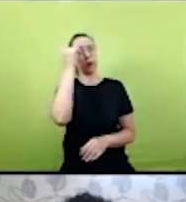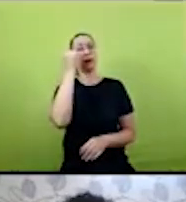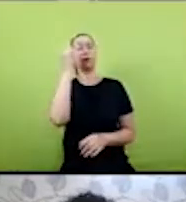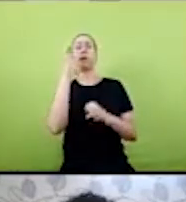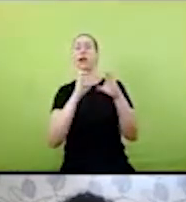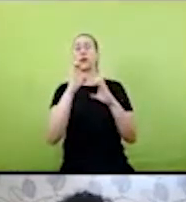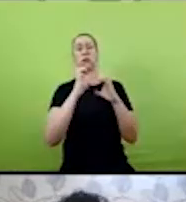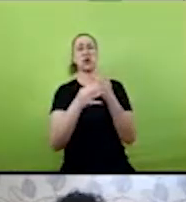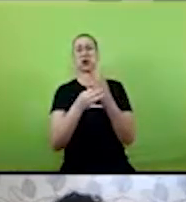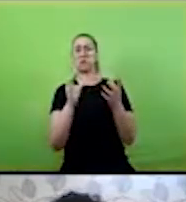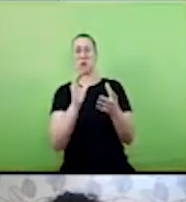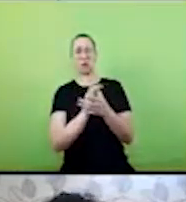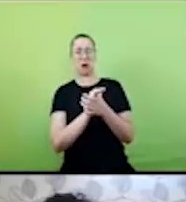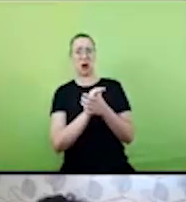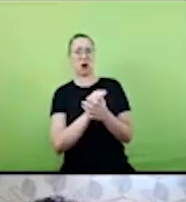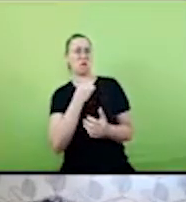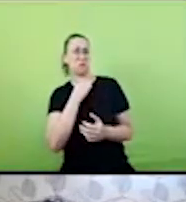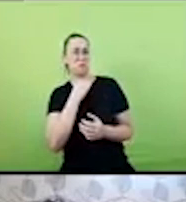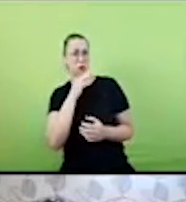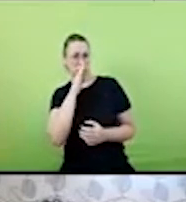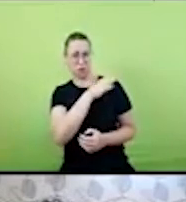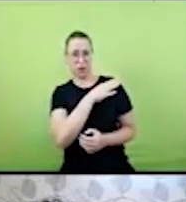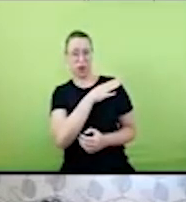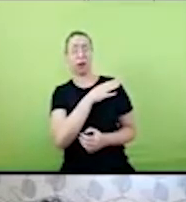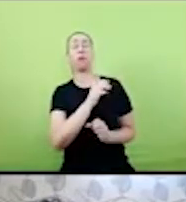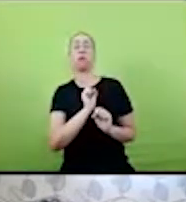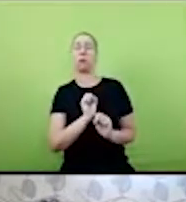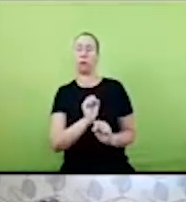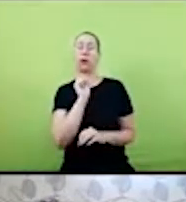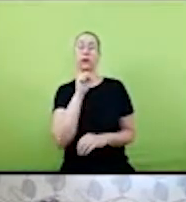mete a colher. Era isso que a gente ouvia e ainda ouve, né, em alguns ambientes.